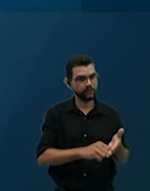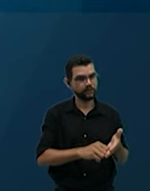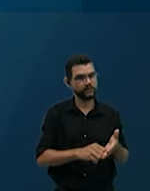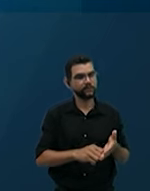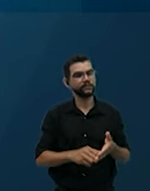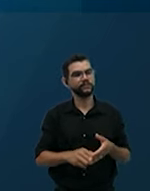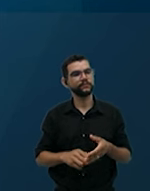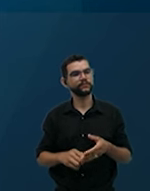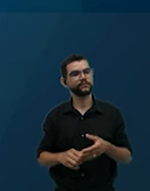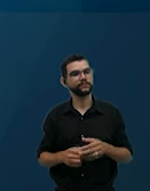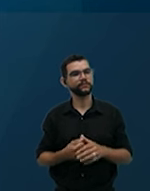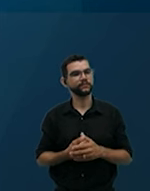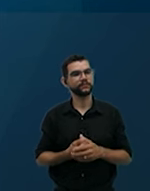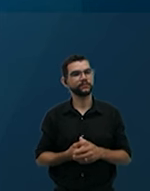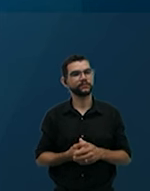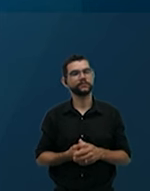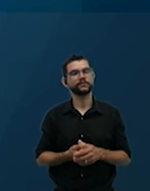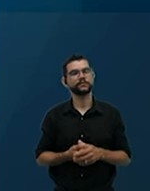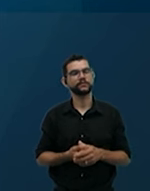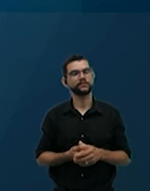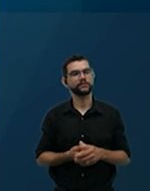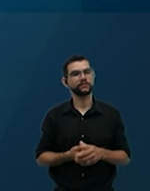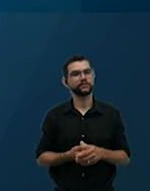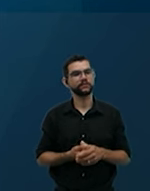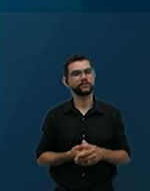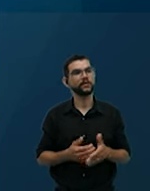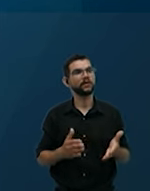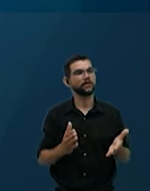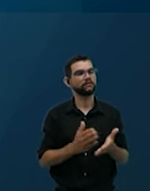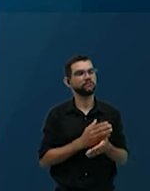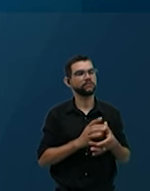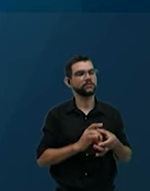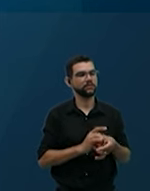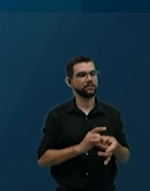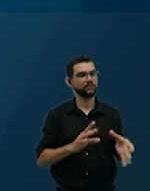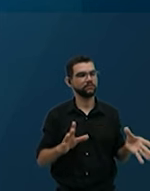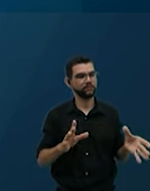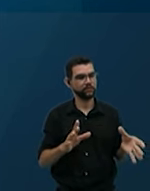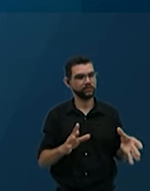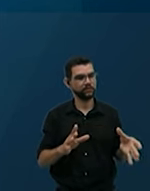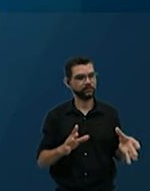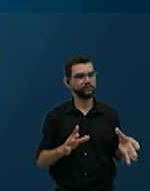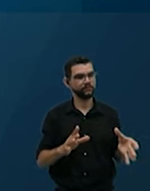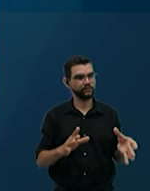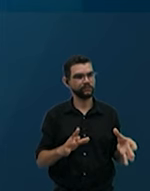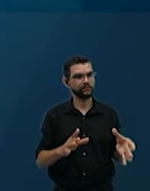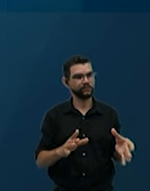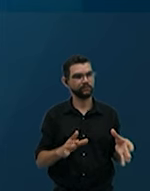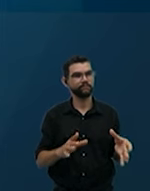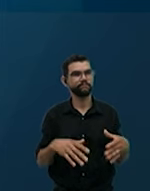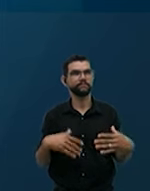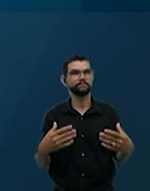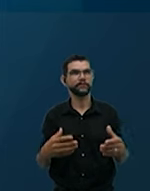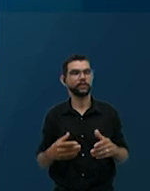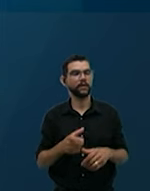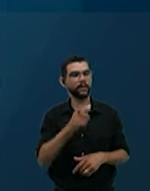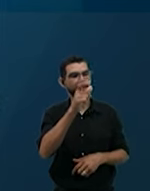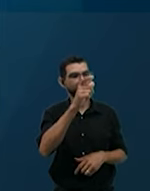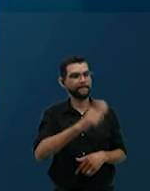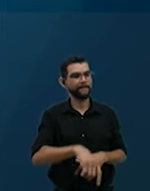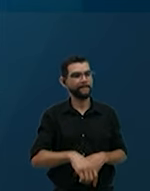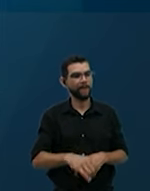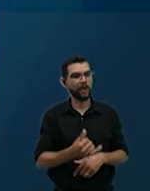de Anistia, após as análises para a concessão da condição de anistiado político, emite o parecer